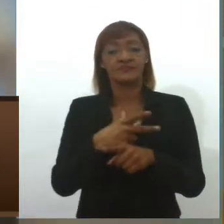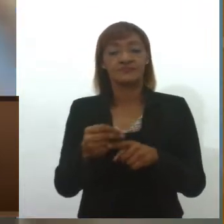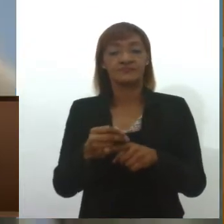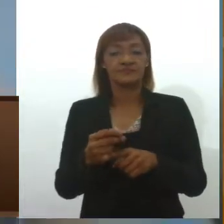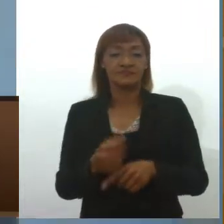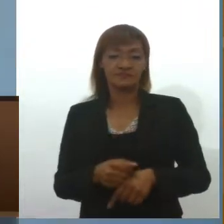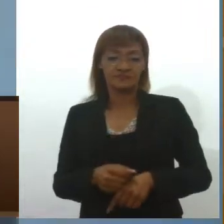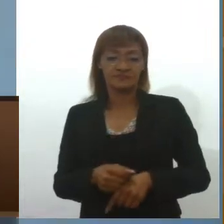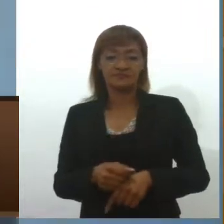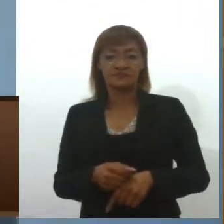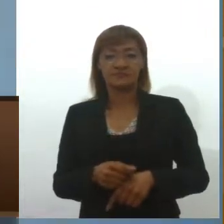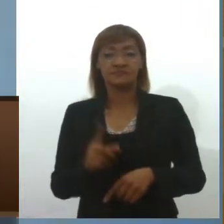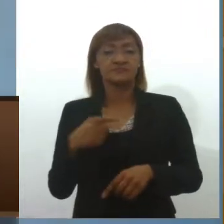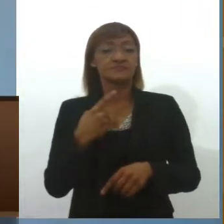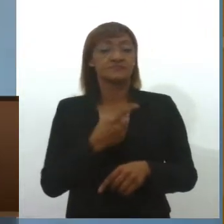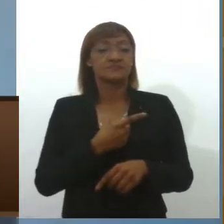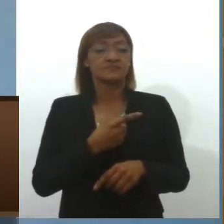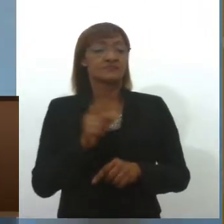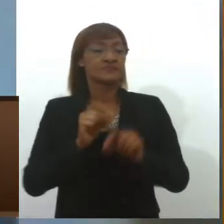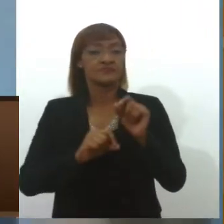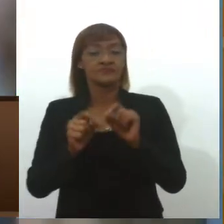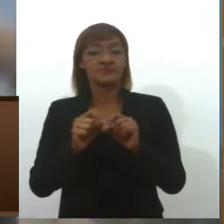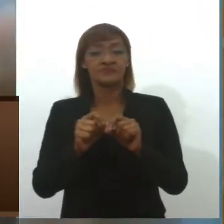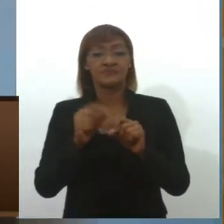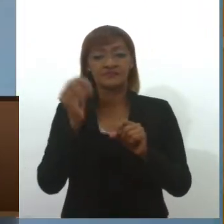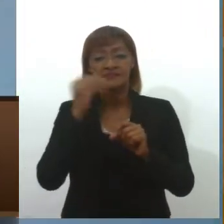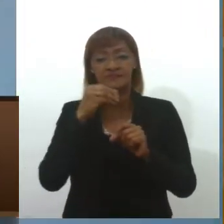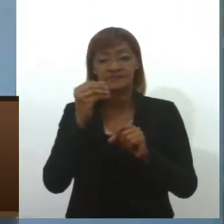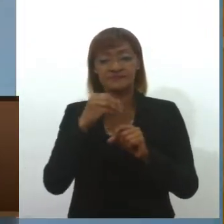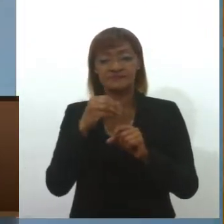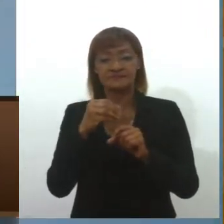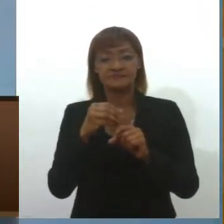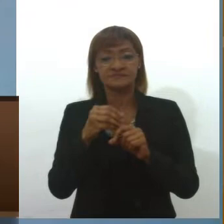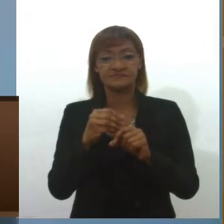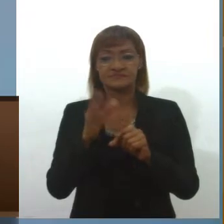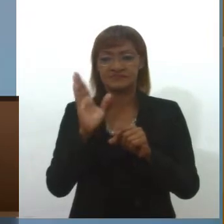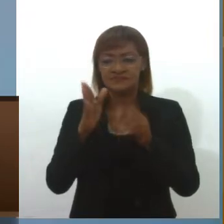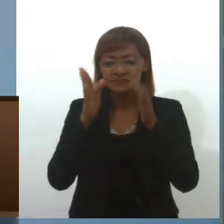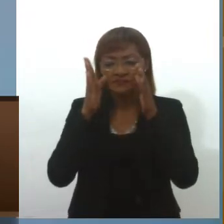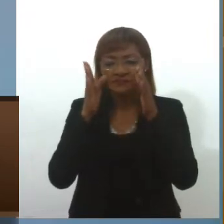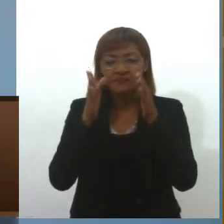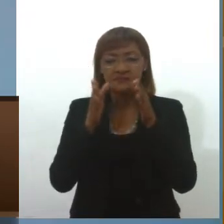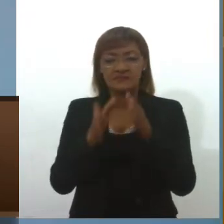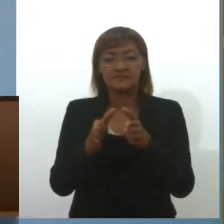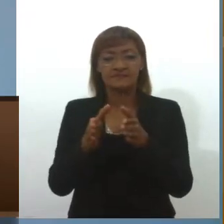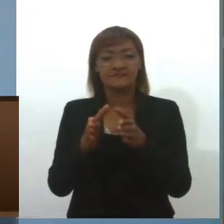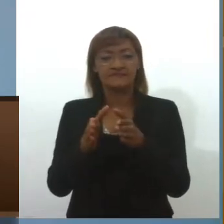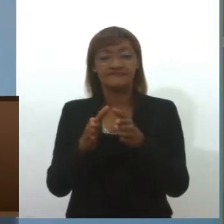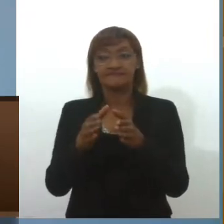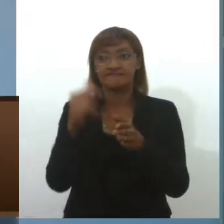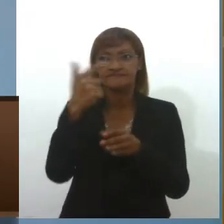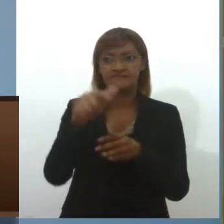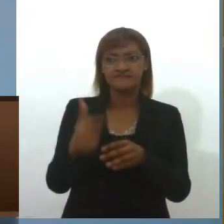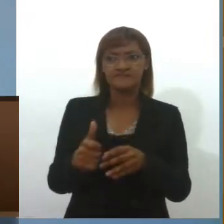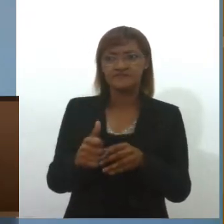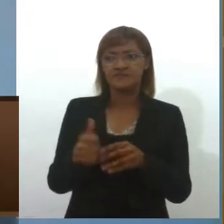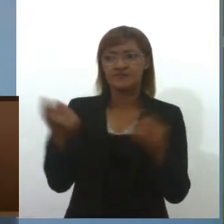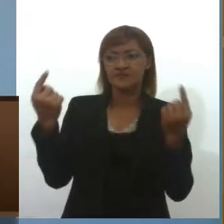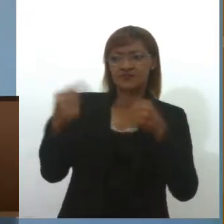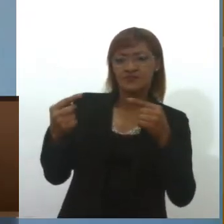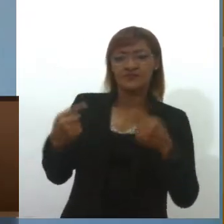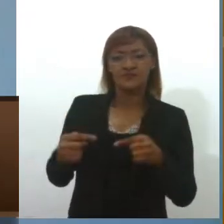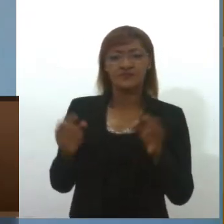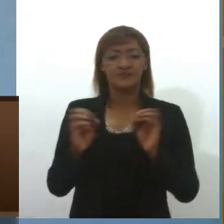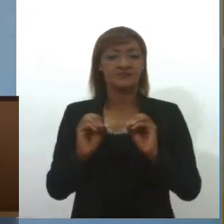a esses grandes agentes que dominam o mercado. E quanto mais concentrado, ou seja, quanto menos concorrência tiver no mercado, pior.